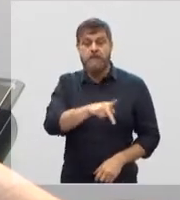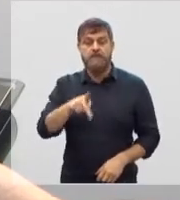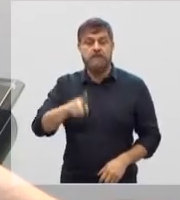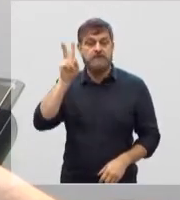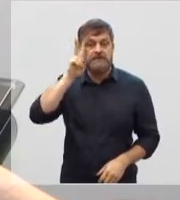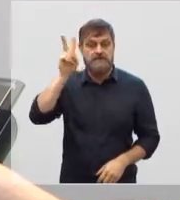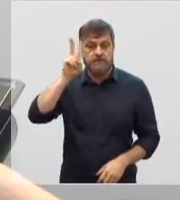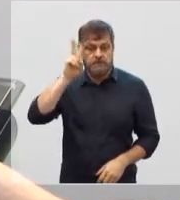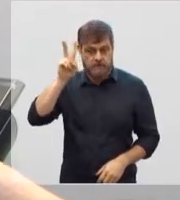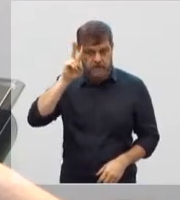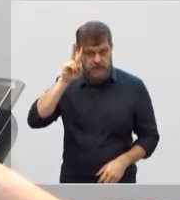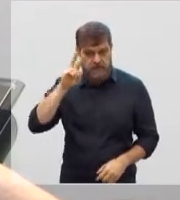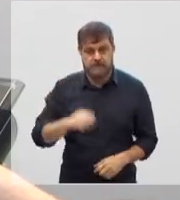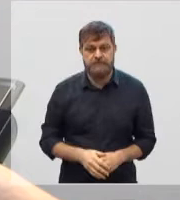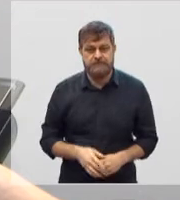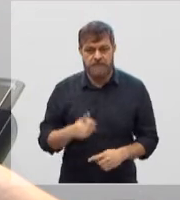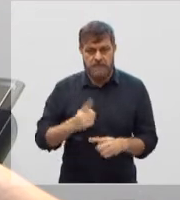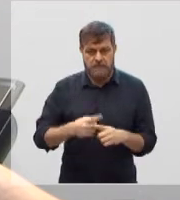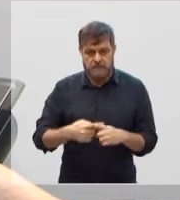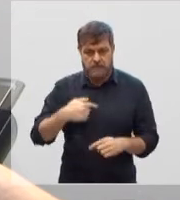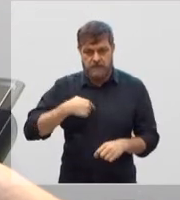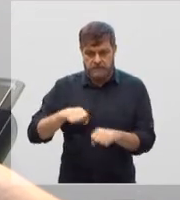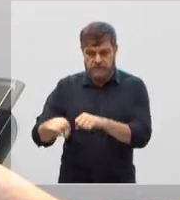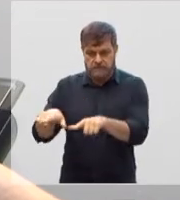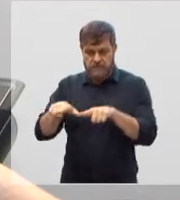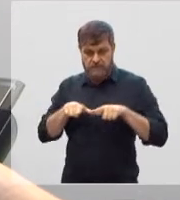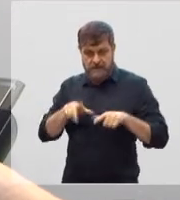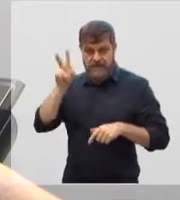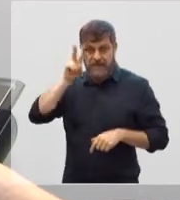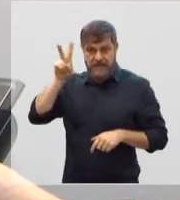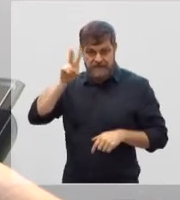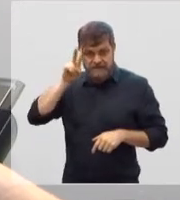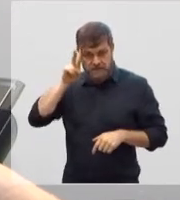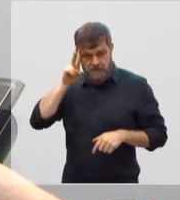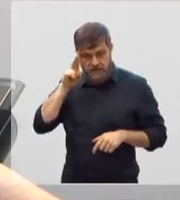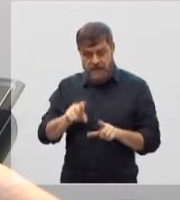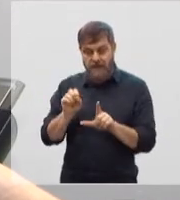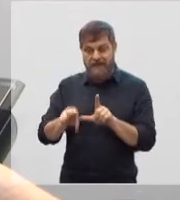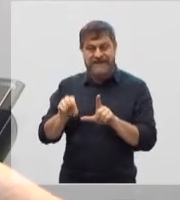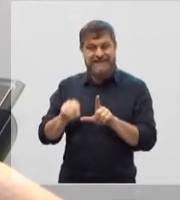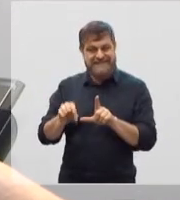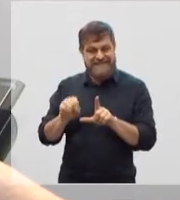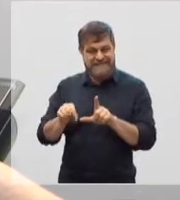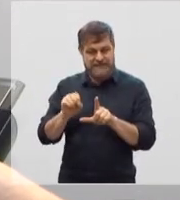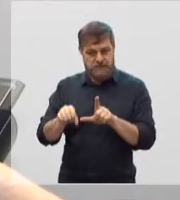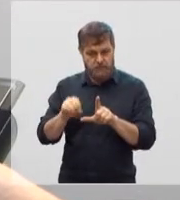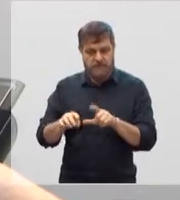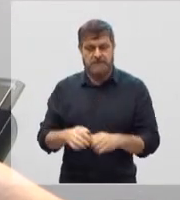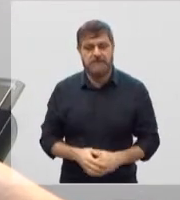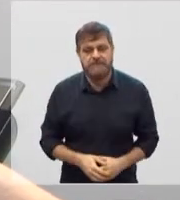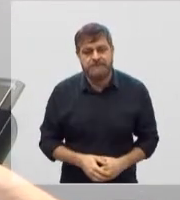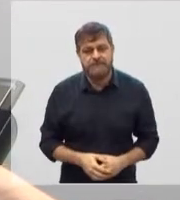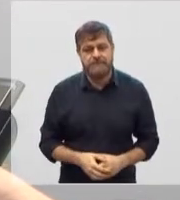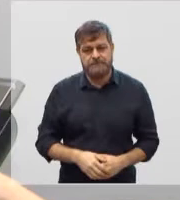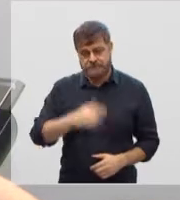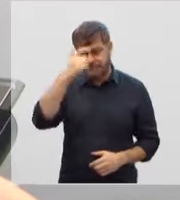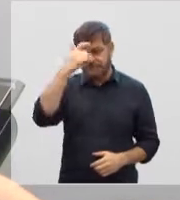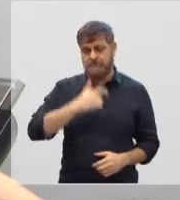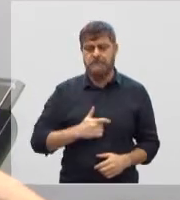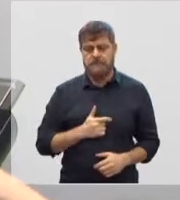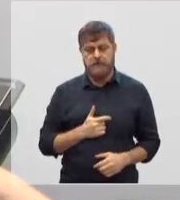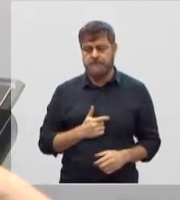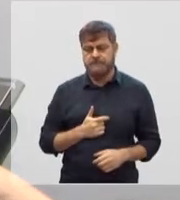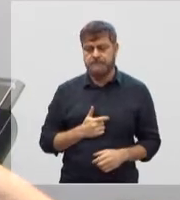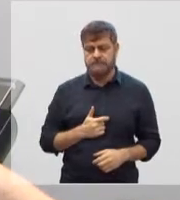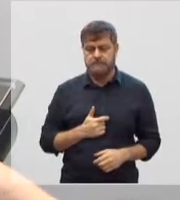como historiador e também como professor de história, porque eu sou formado em história com licenciatura plena. Então o que acontece?